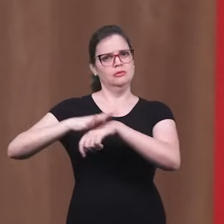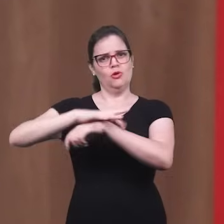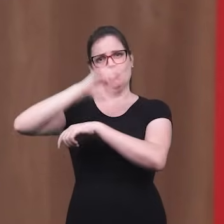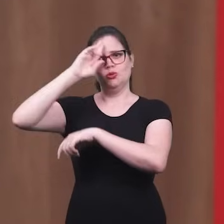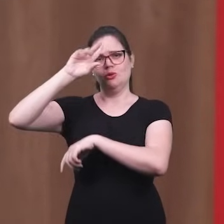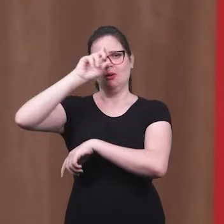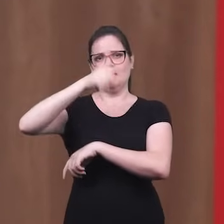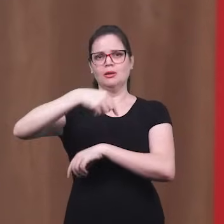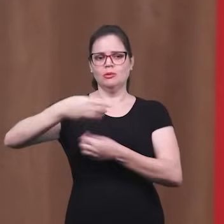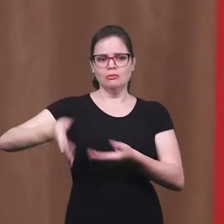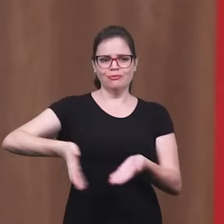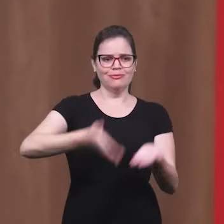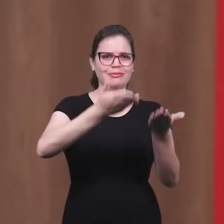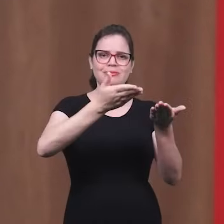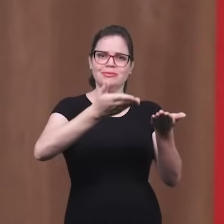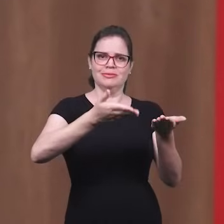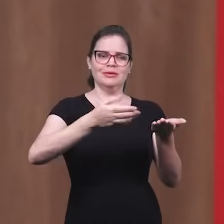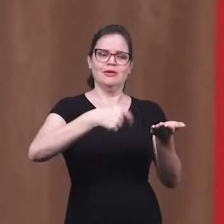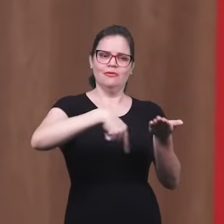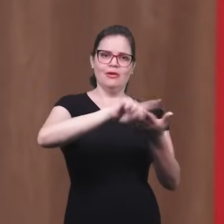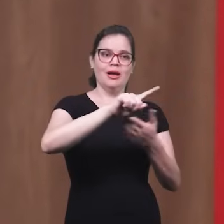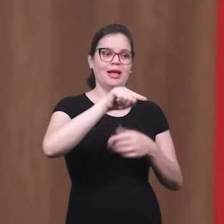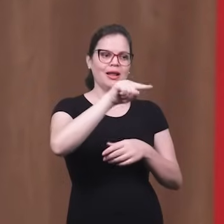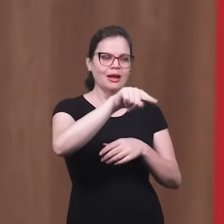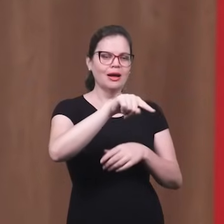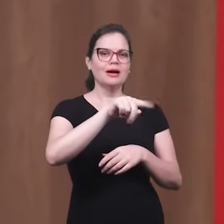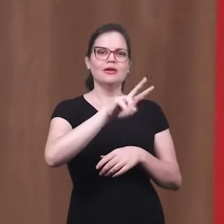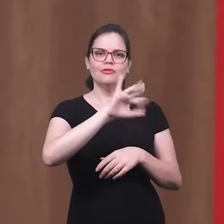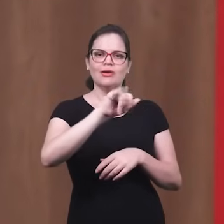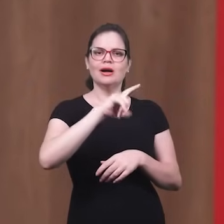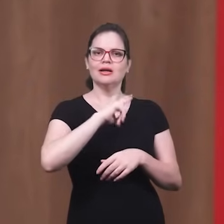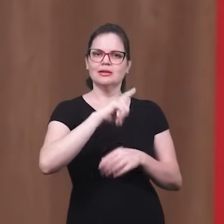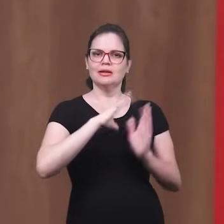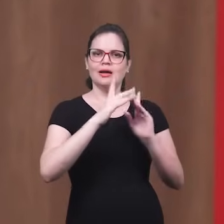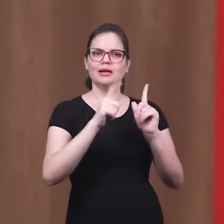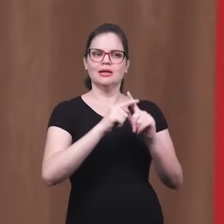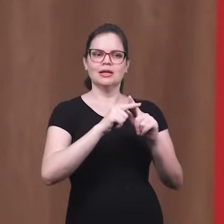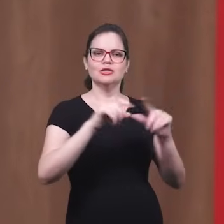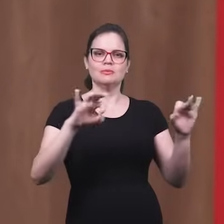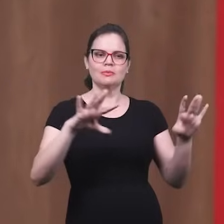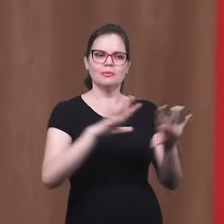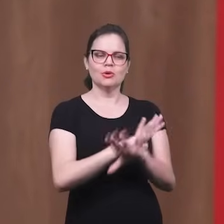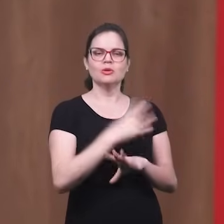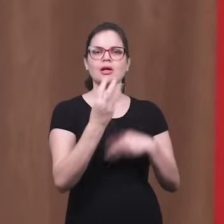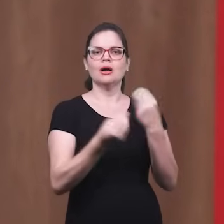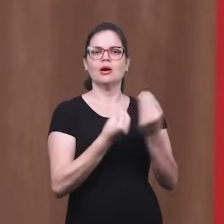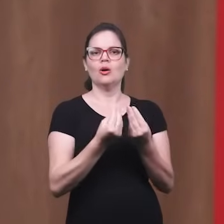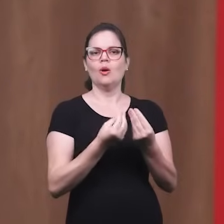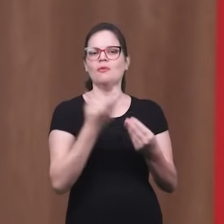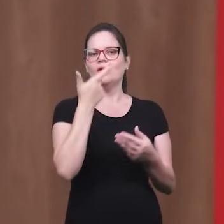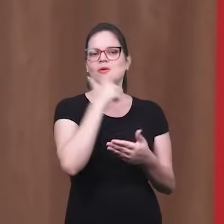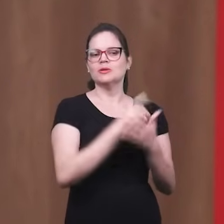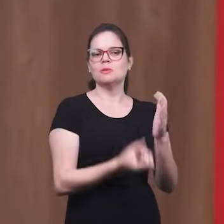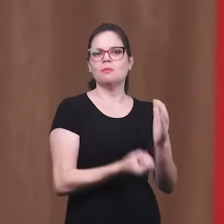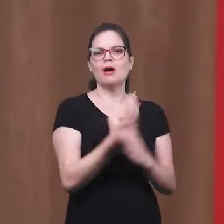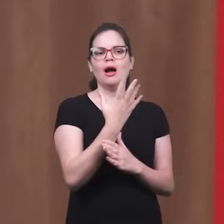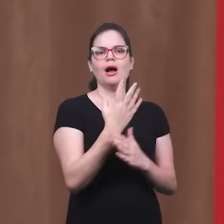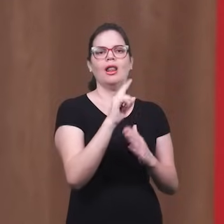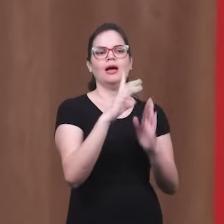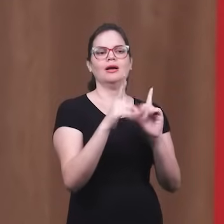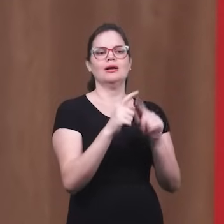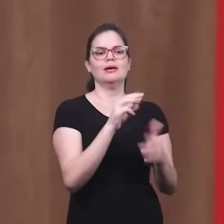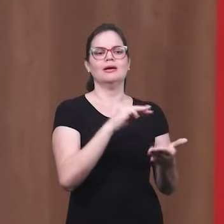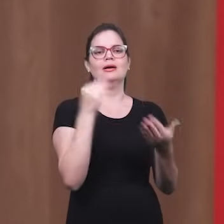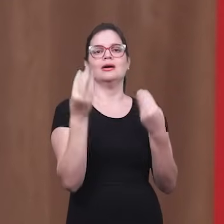enviou. E a obra, ela vai ser estabelecida através de você. Eu me lembro quando vim para a